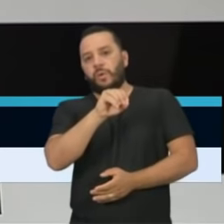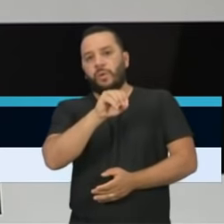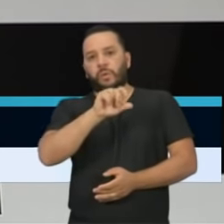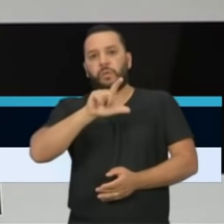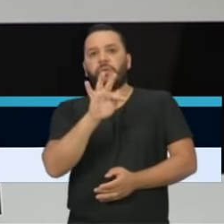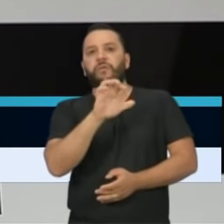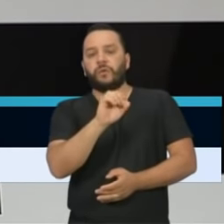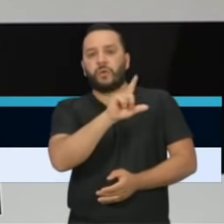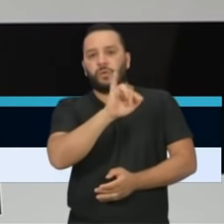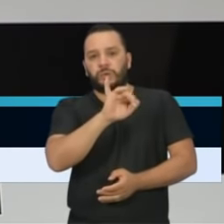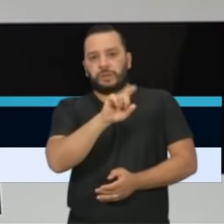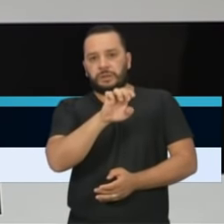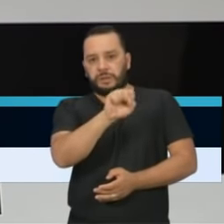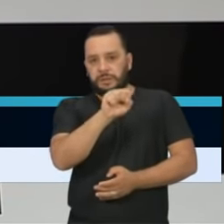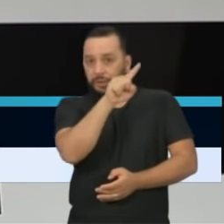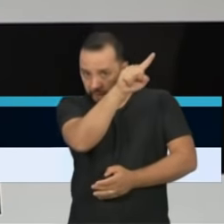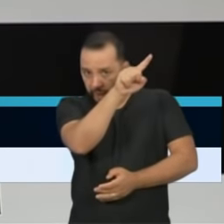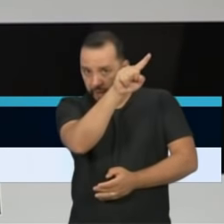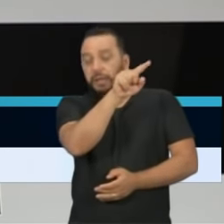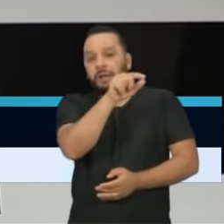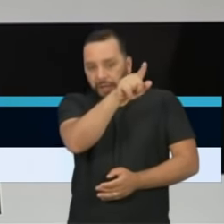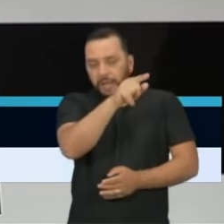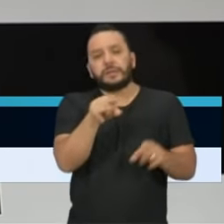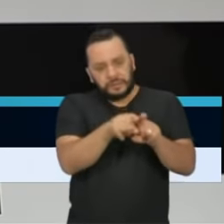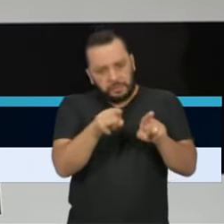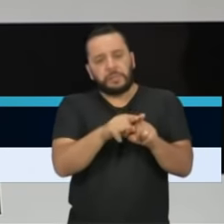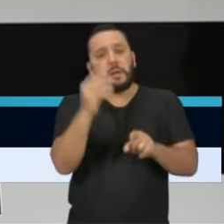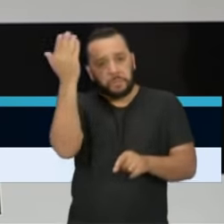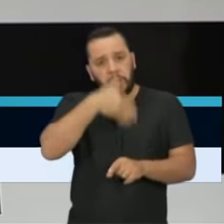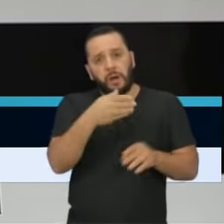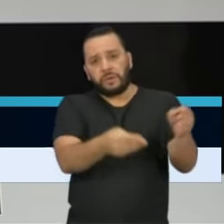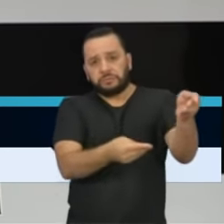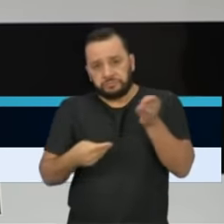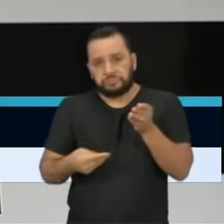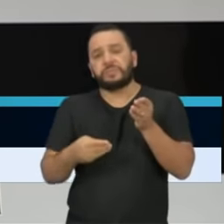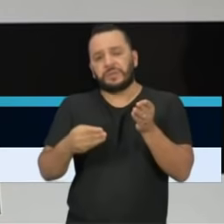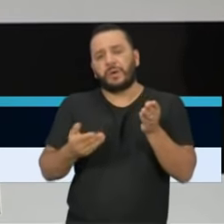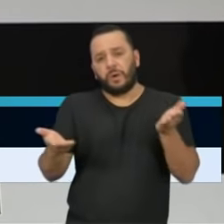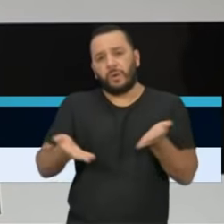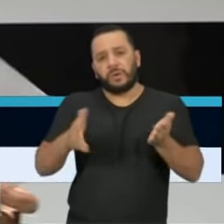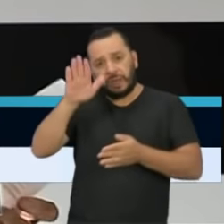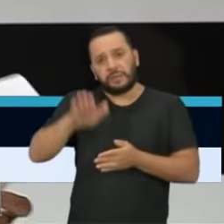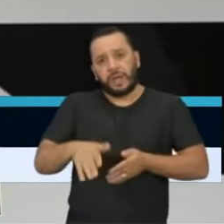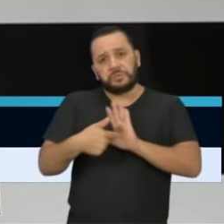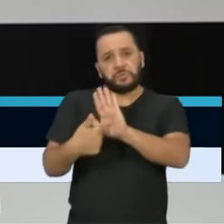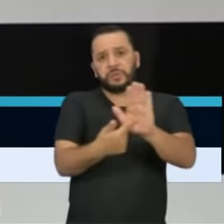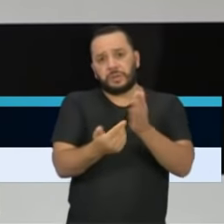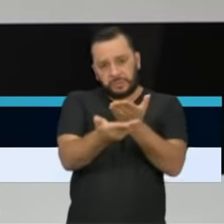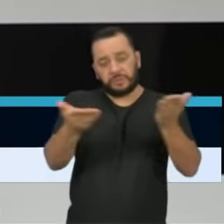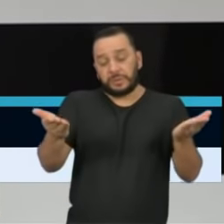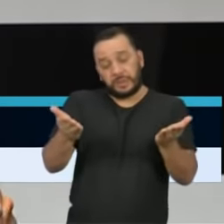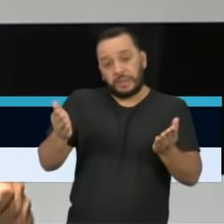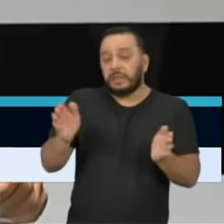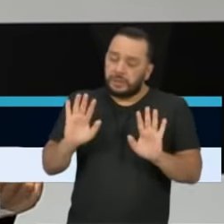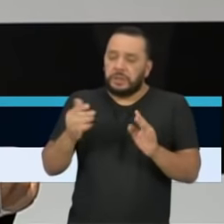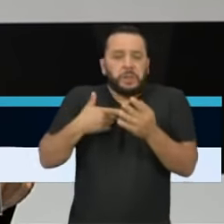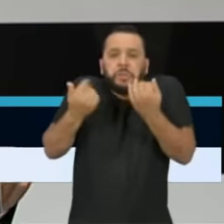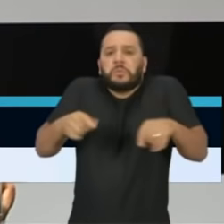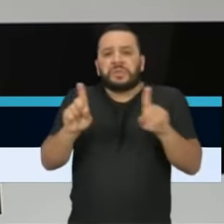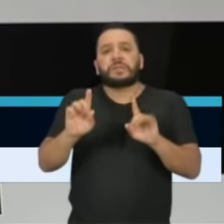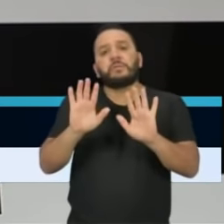resultado desta contraprova do Instituto Adolfo Lutz em São Paulo e divulgaremos o resultado também tão